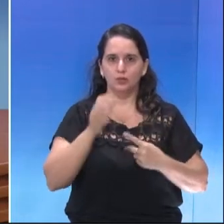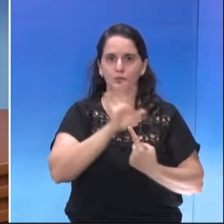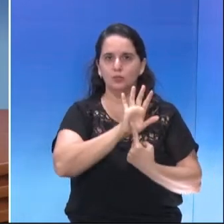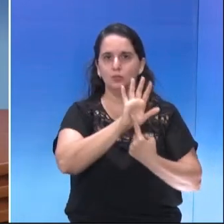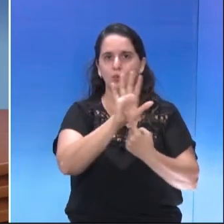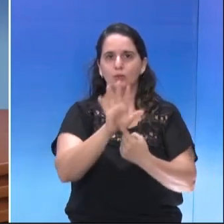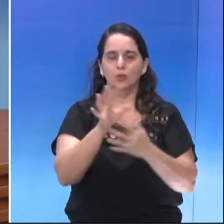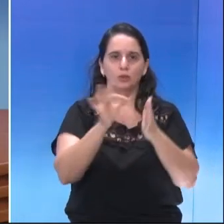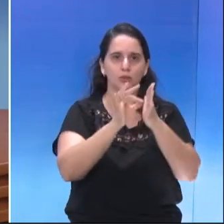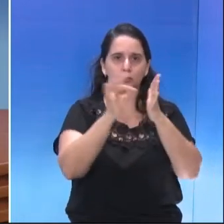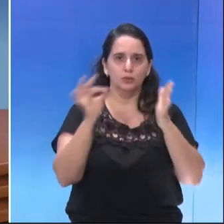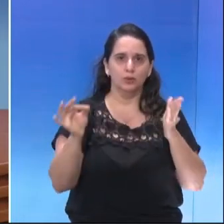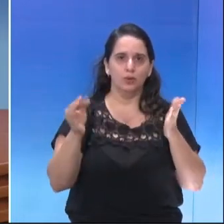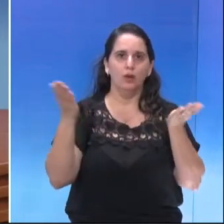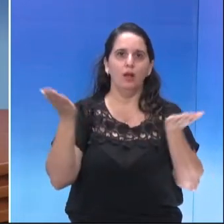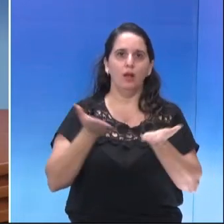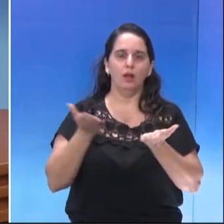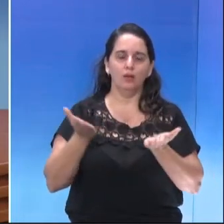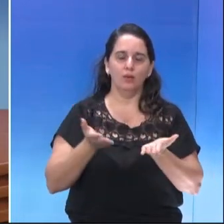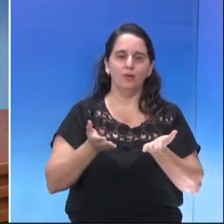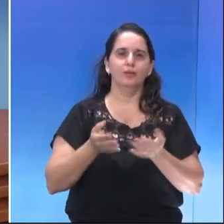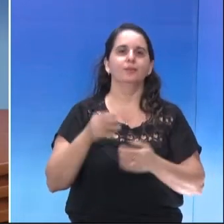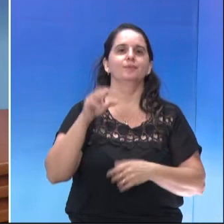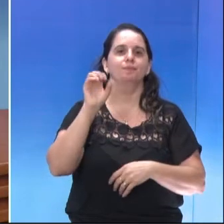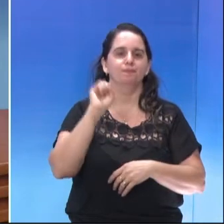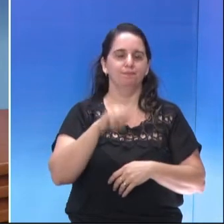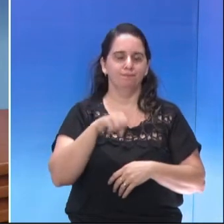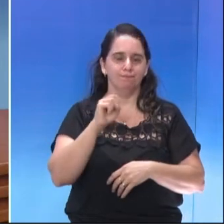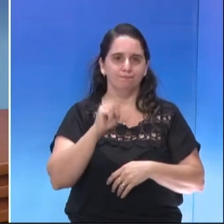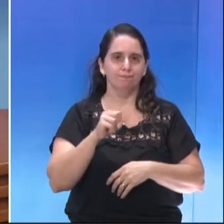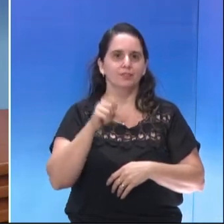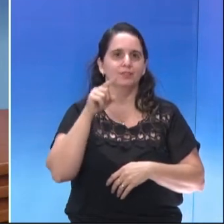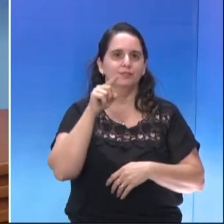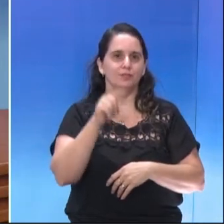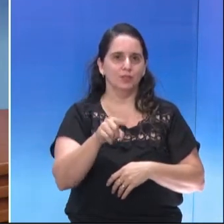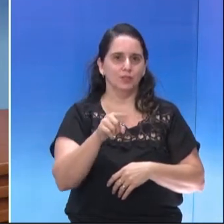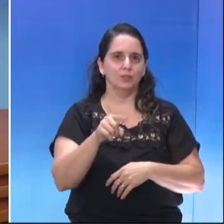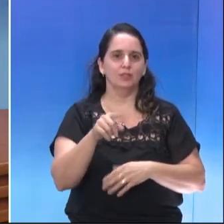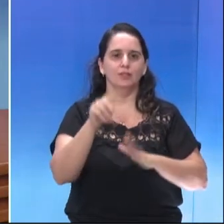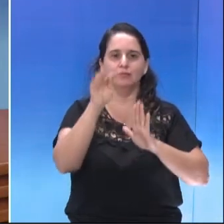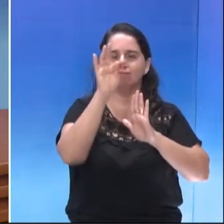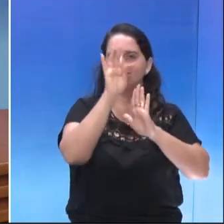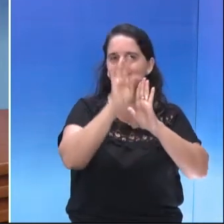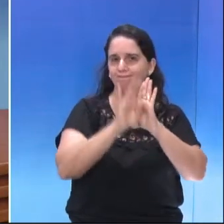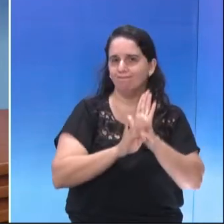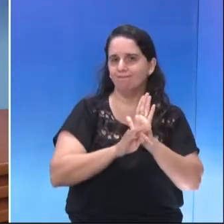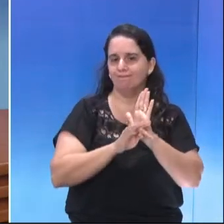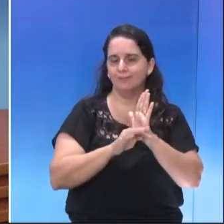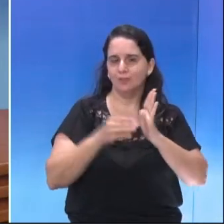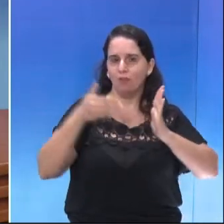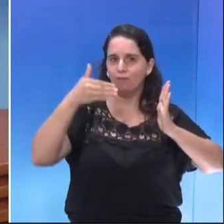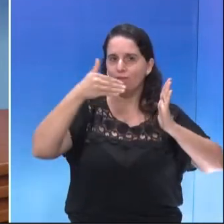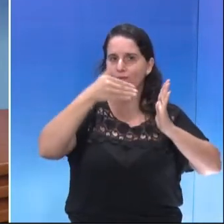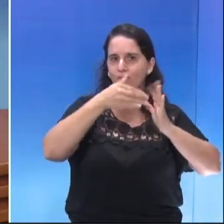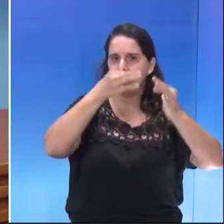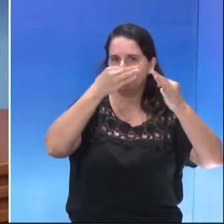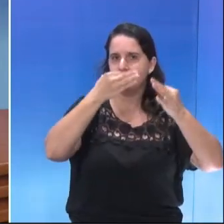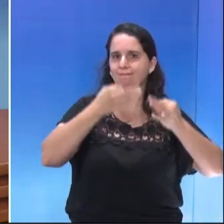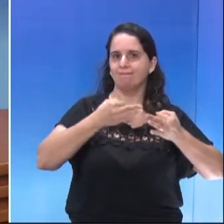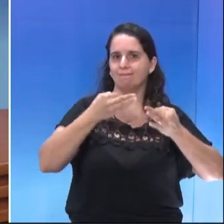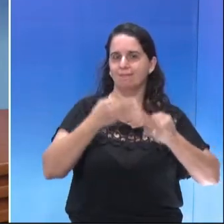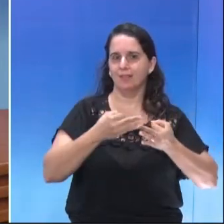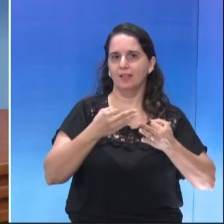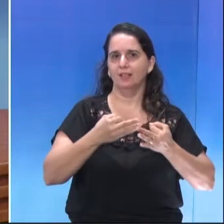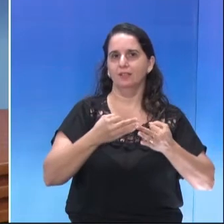ideias que eu estou colocando para você, certamente você está indo na mosca, indo ali no alvo,